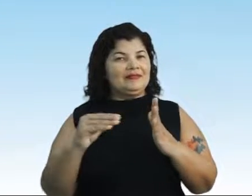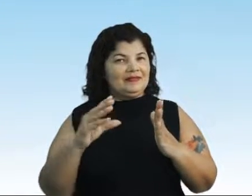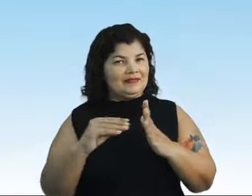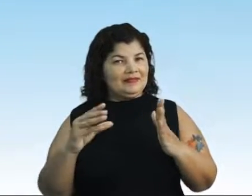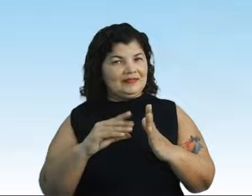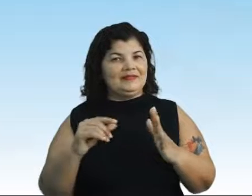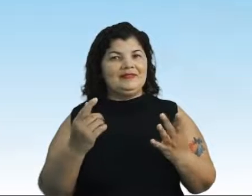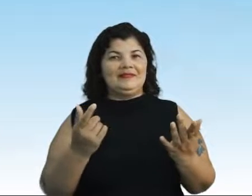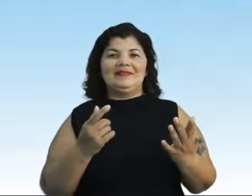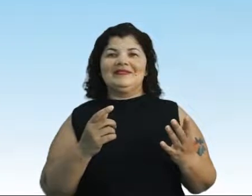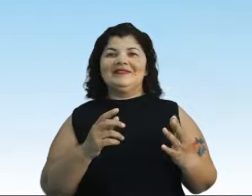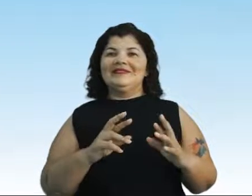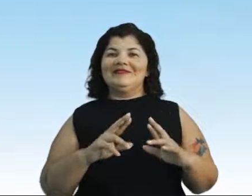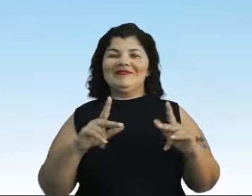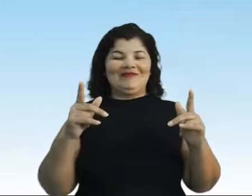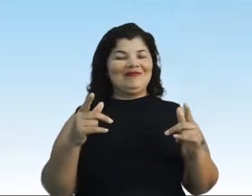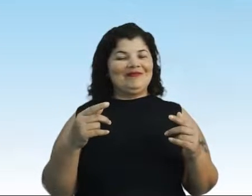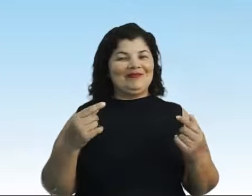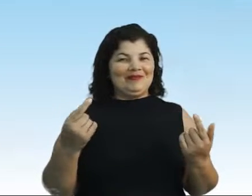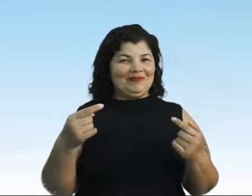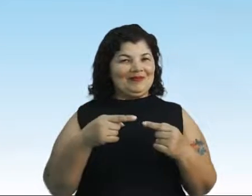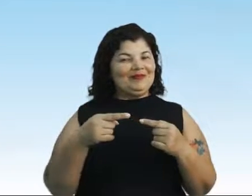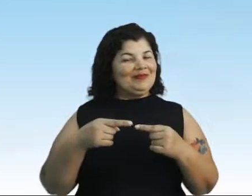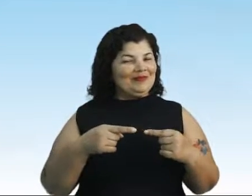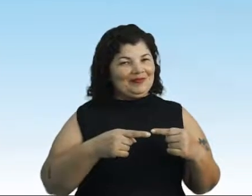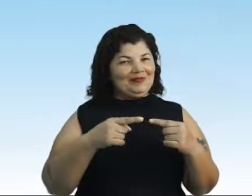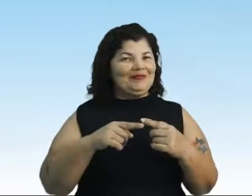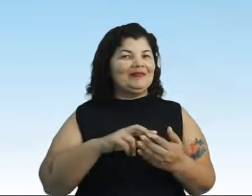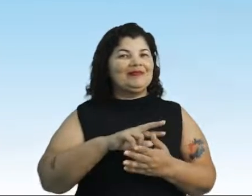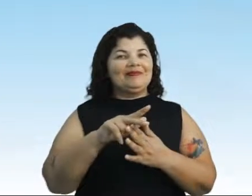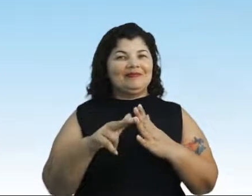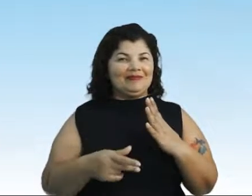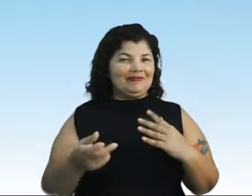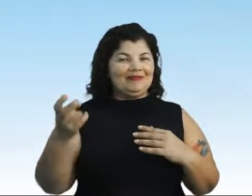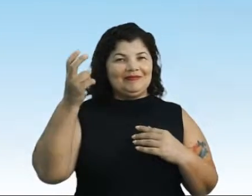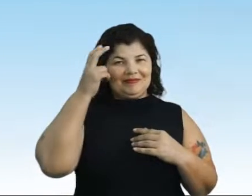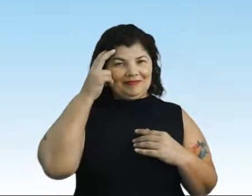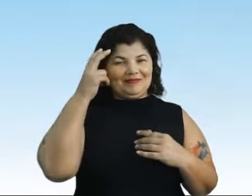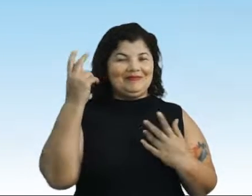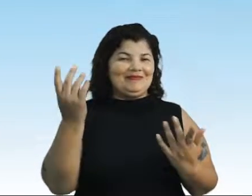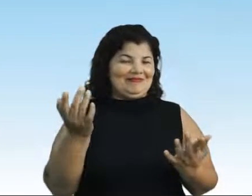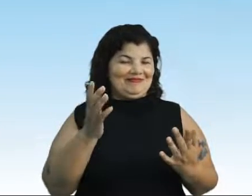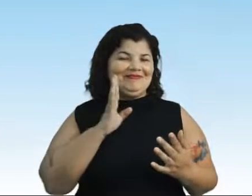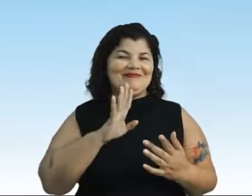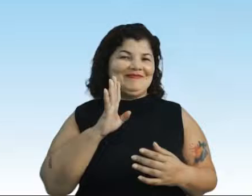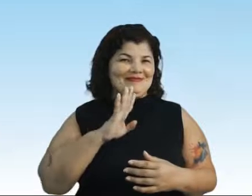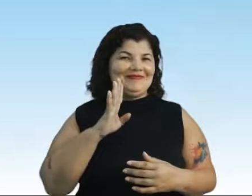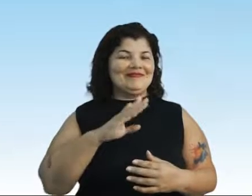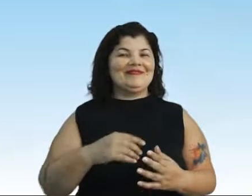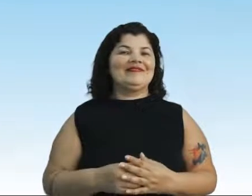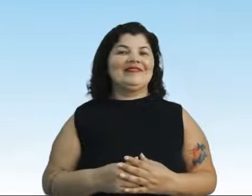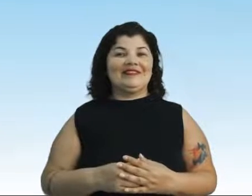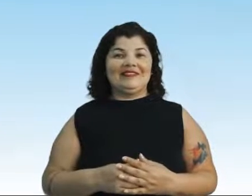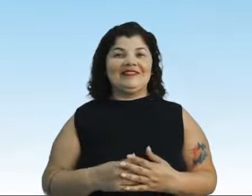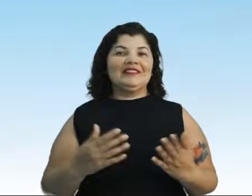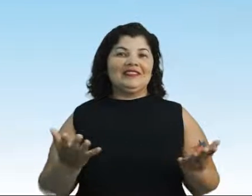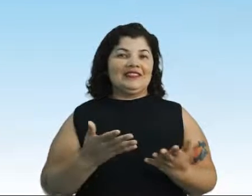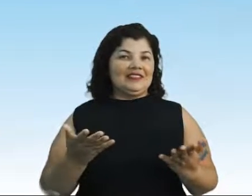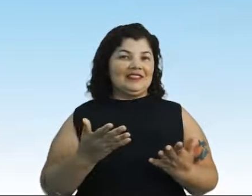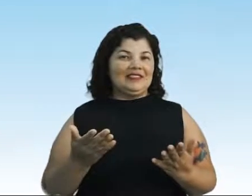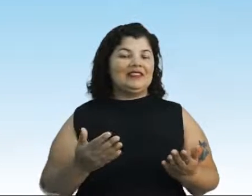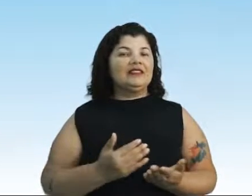mais sofisticados, adequados às diversas culturas. Vê que legal. Agora a gente já